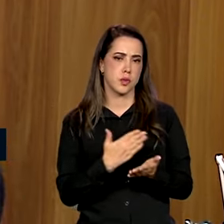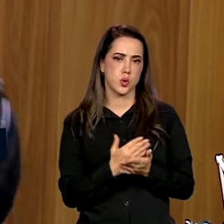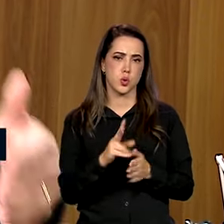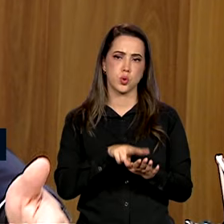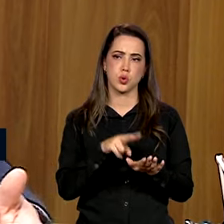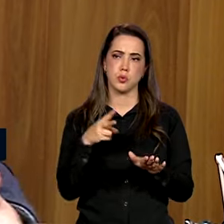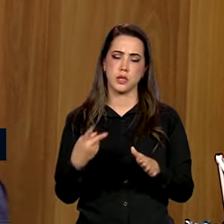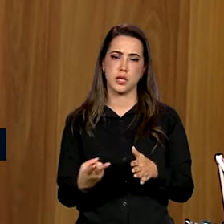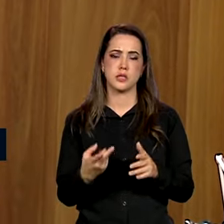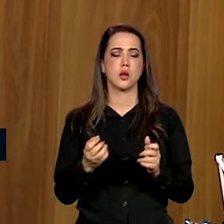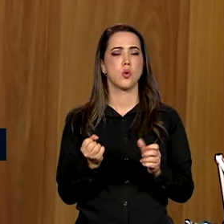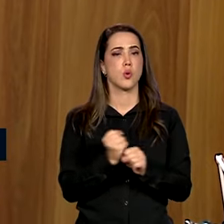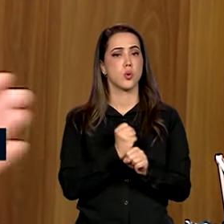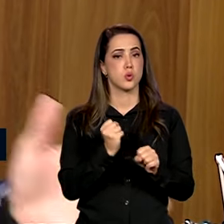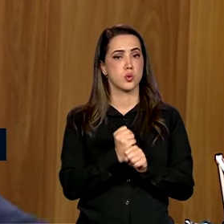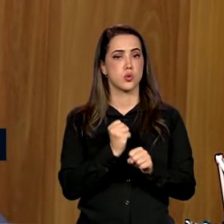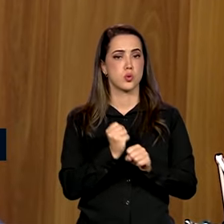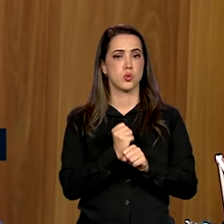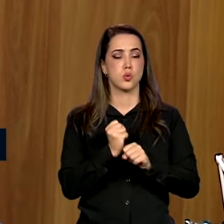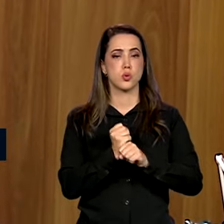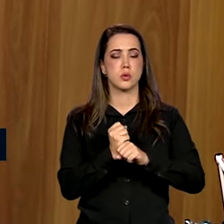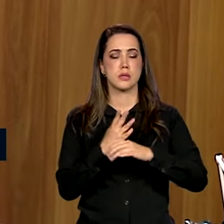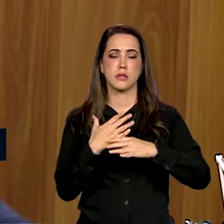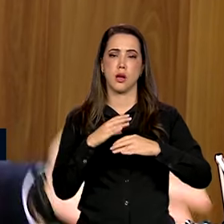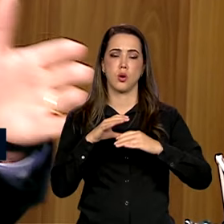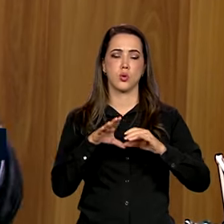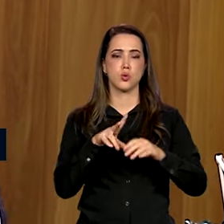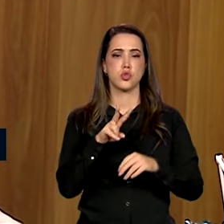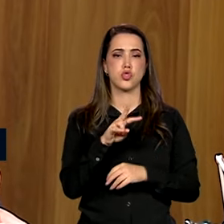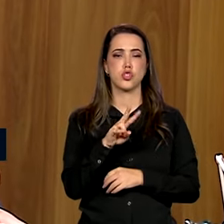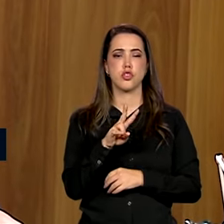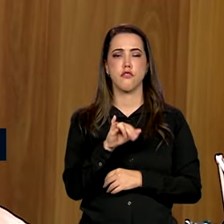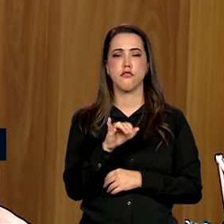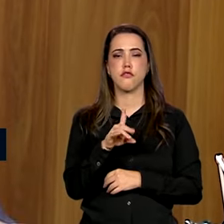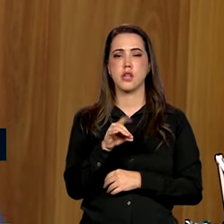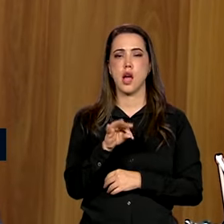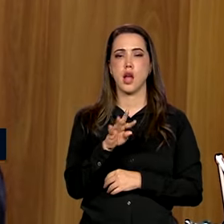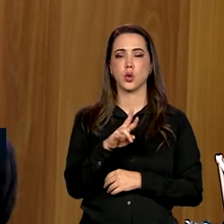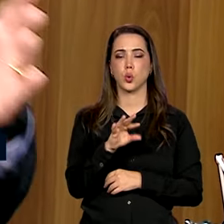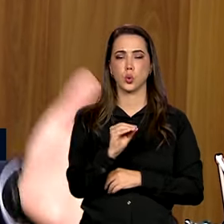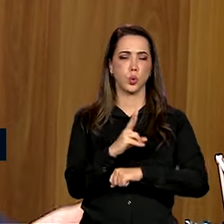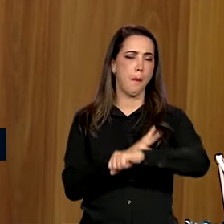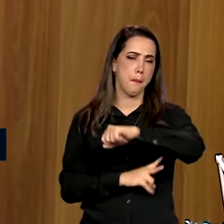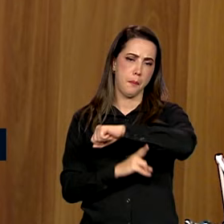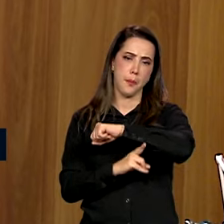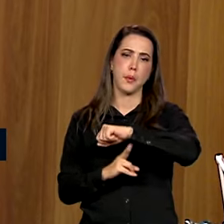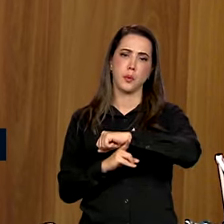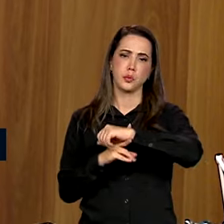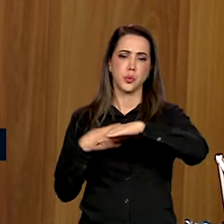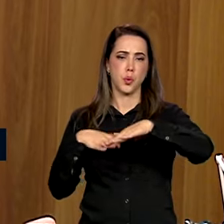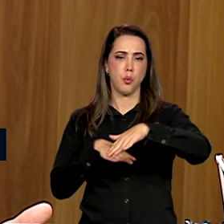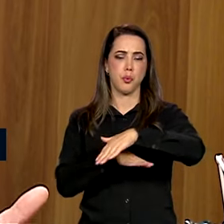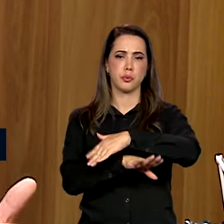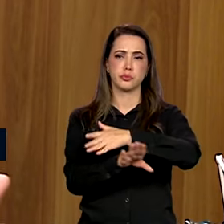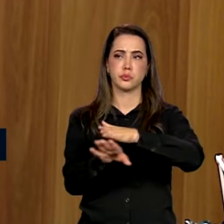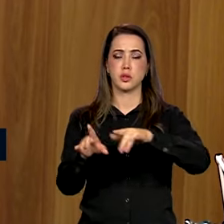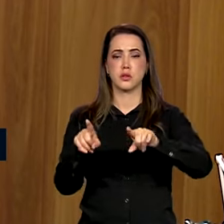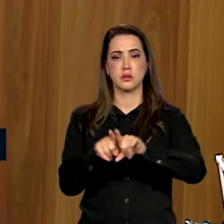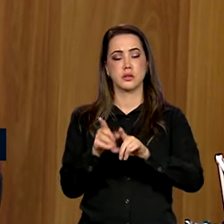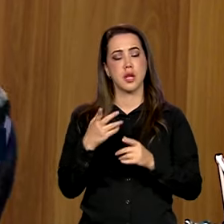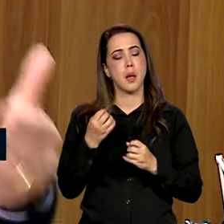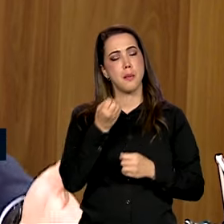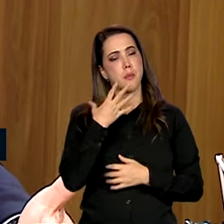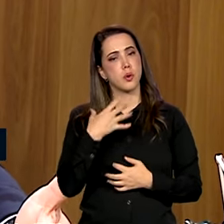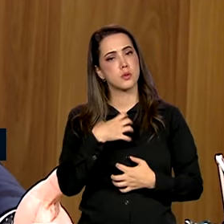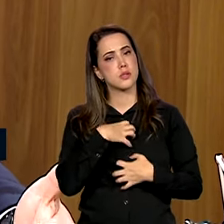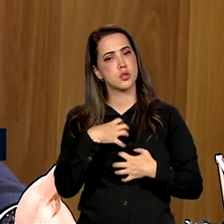rodovia de construção de viadutos tanto com recursos públicos quanto em concessão é muito bom ver esse clima no Brasil o clima de